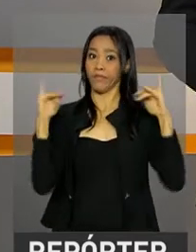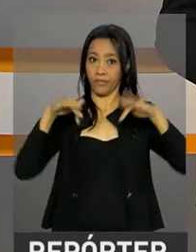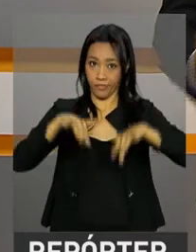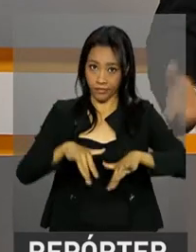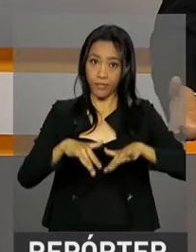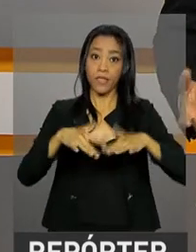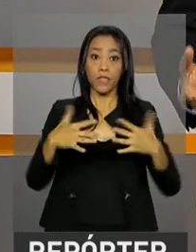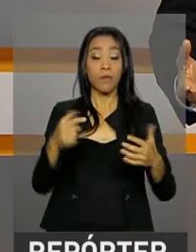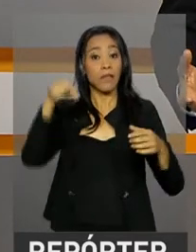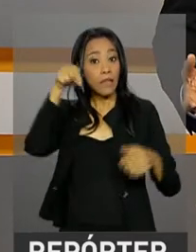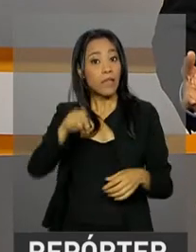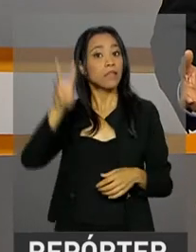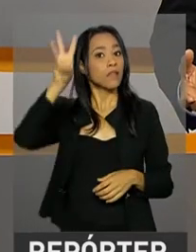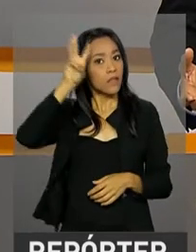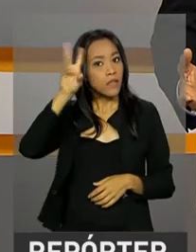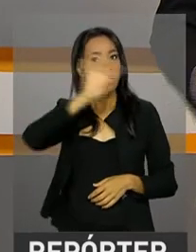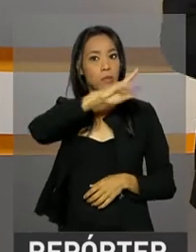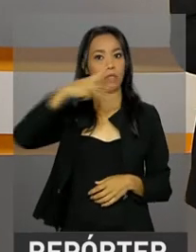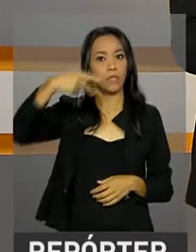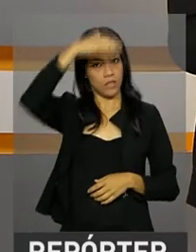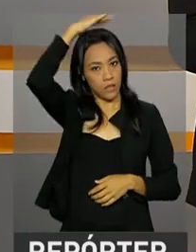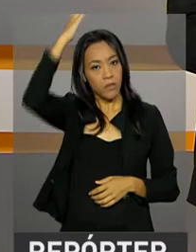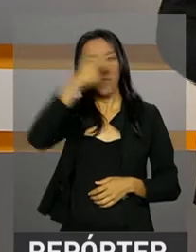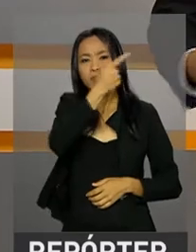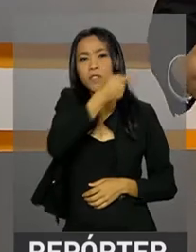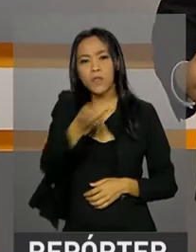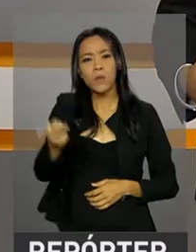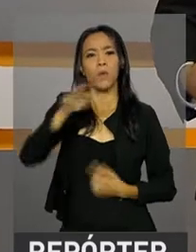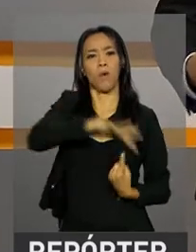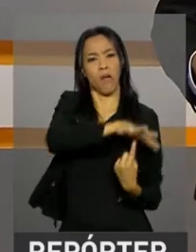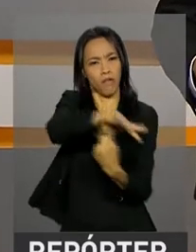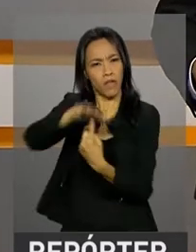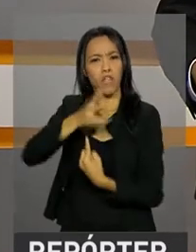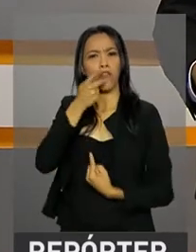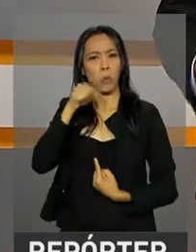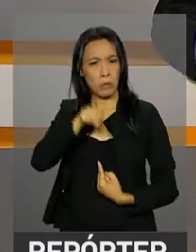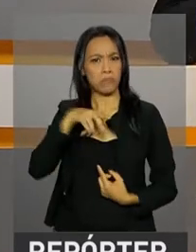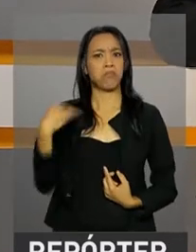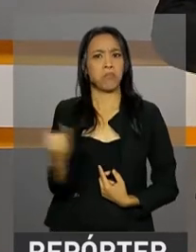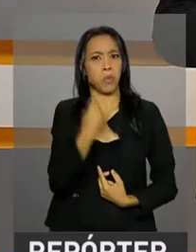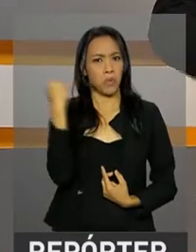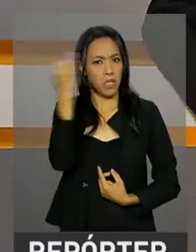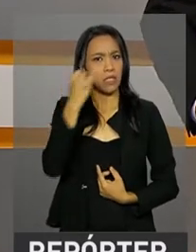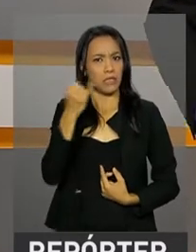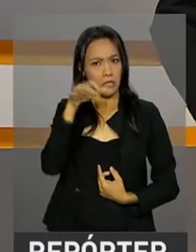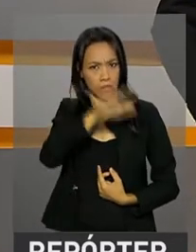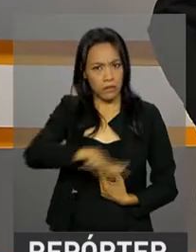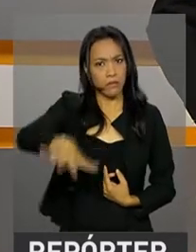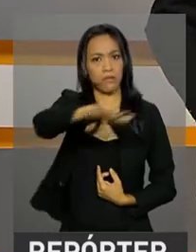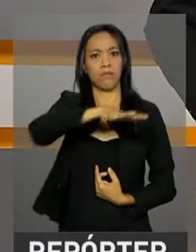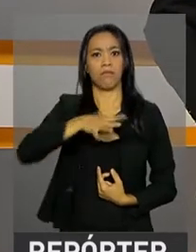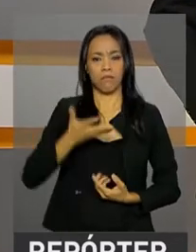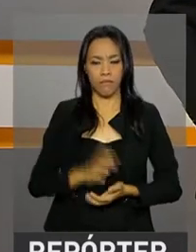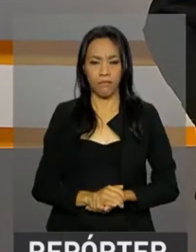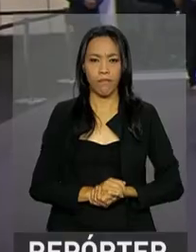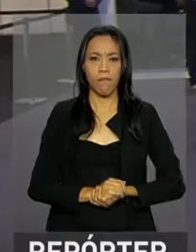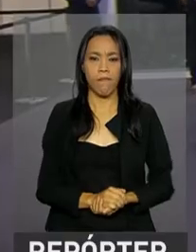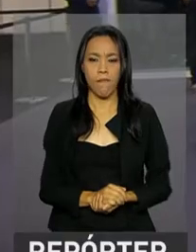o presidente Temer visitou o espaço e falou da importância do investimento no setor de defesa.